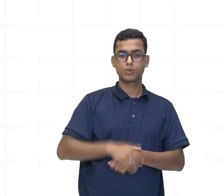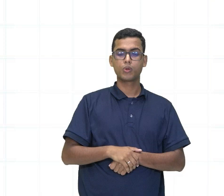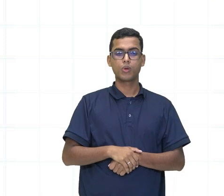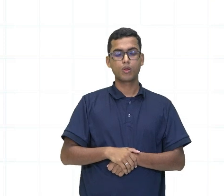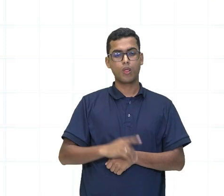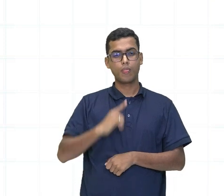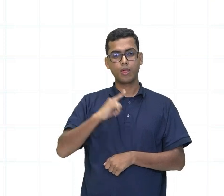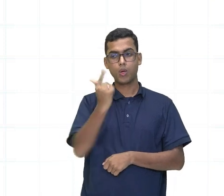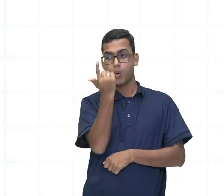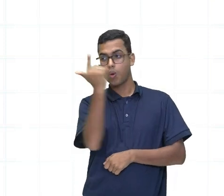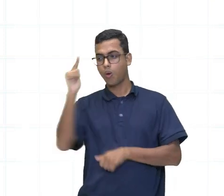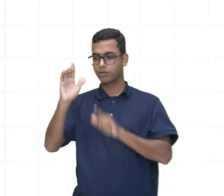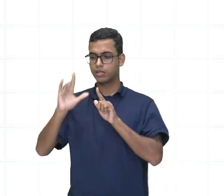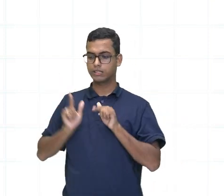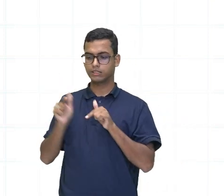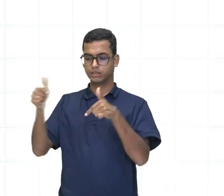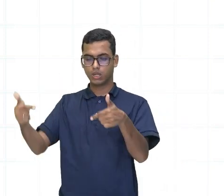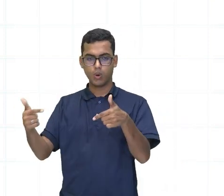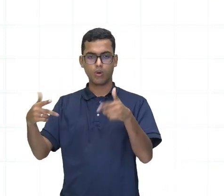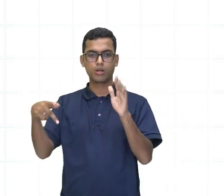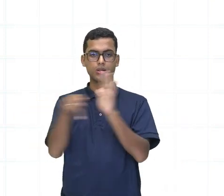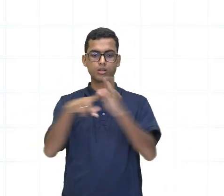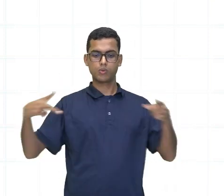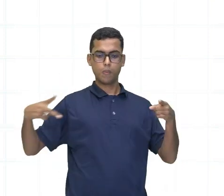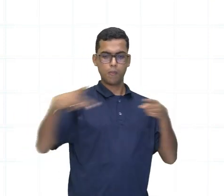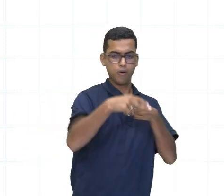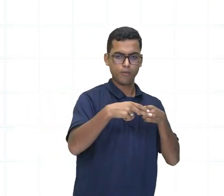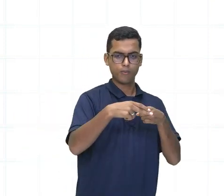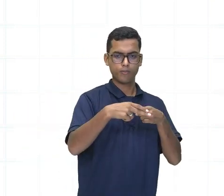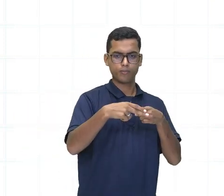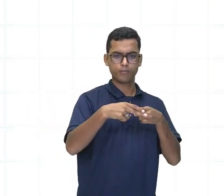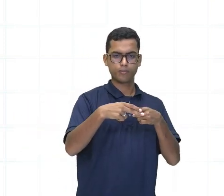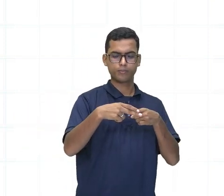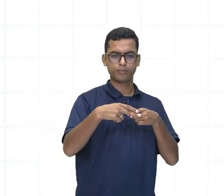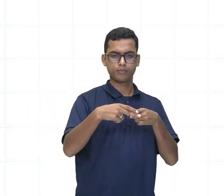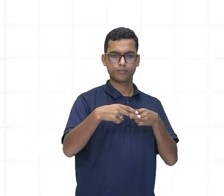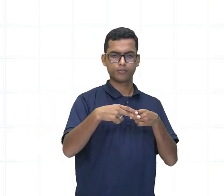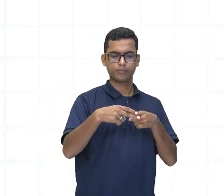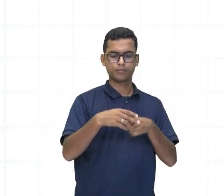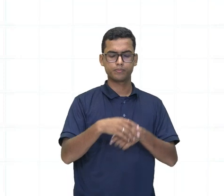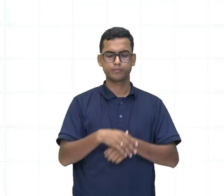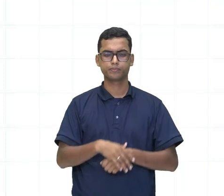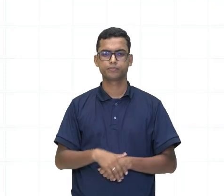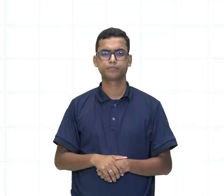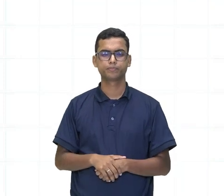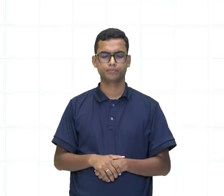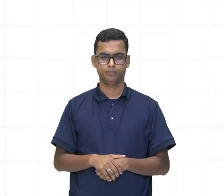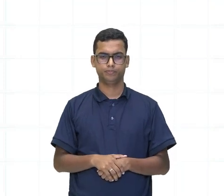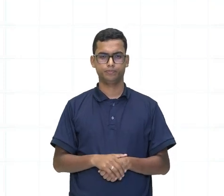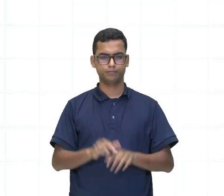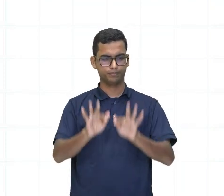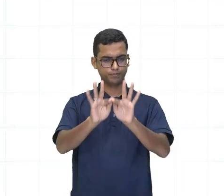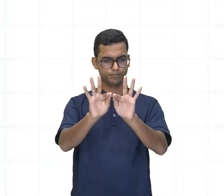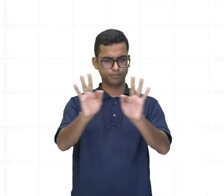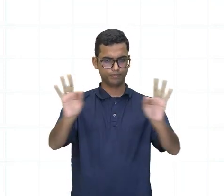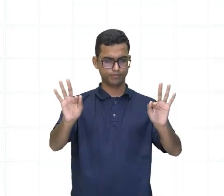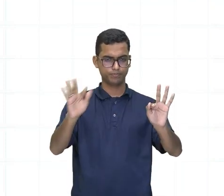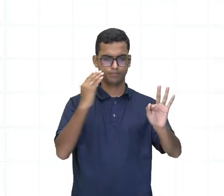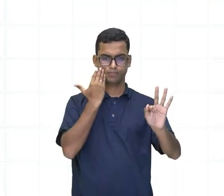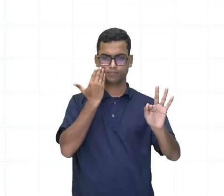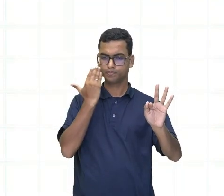usa-se a conjunção while ou when. Vamos ver o exemplo. Então, a frase diz o seguinte, ó. They